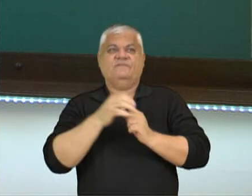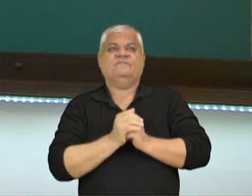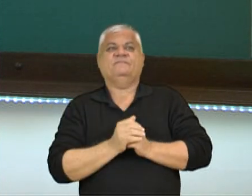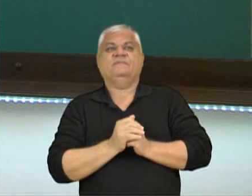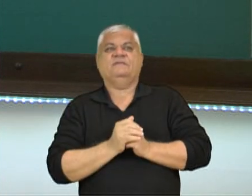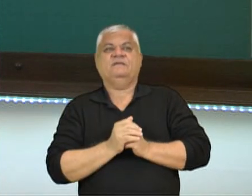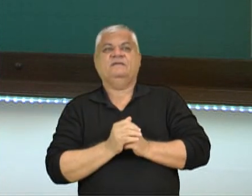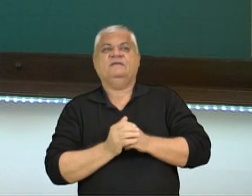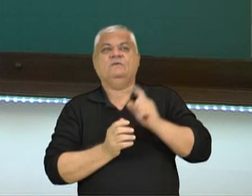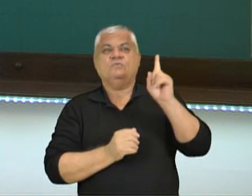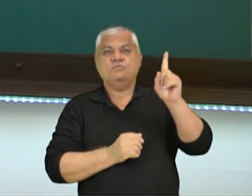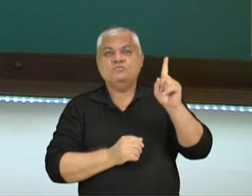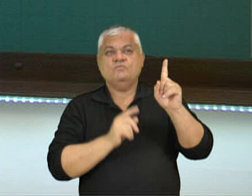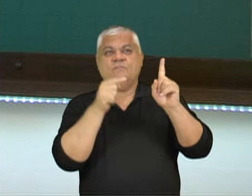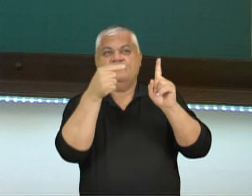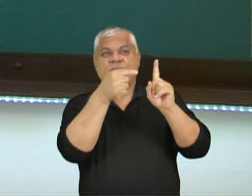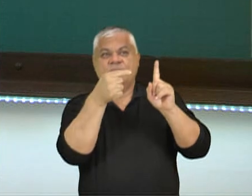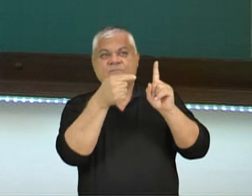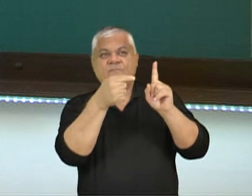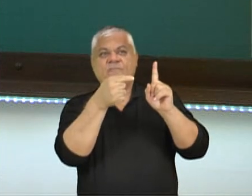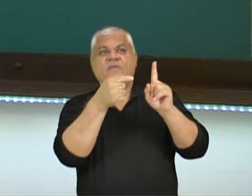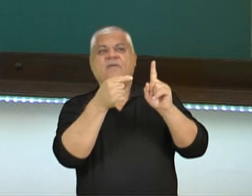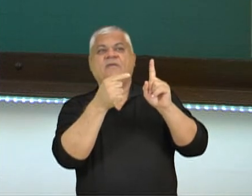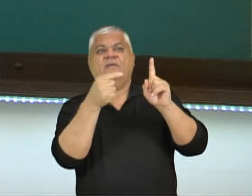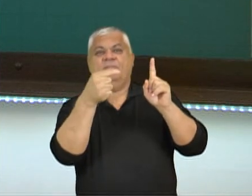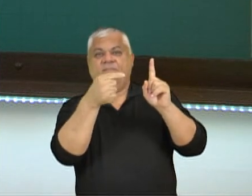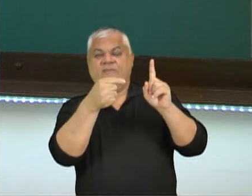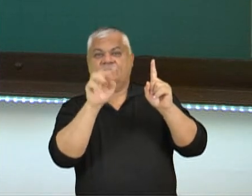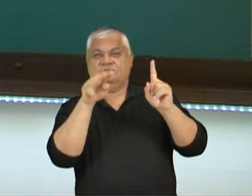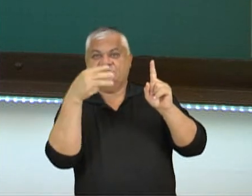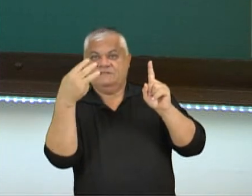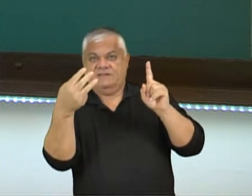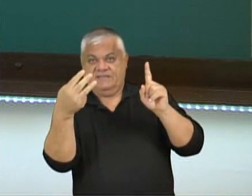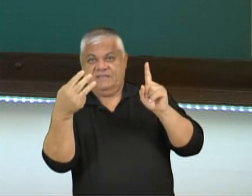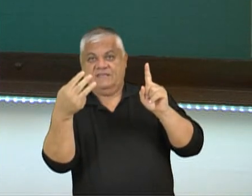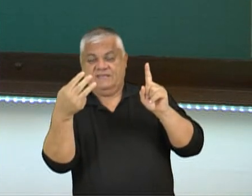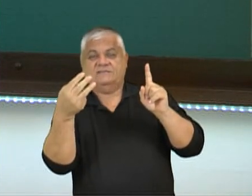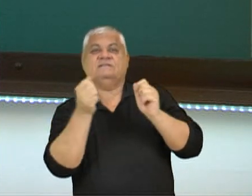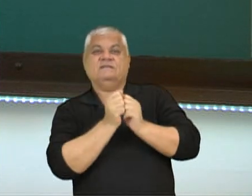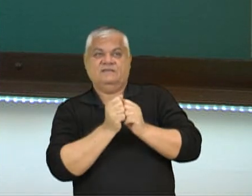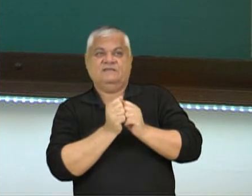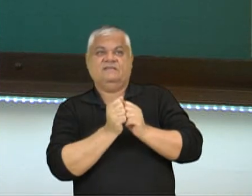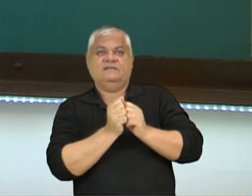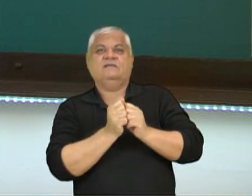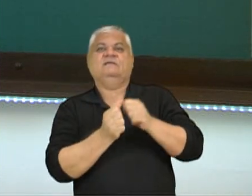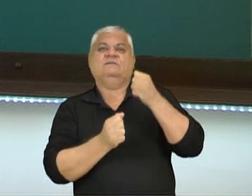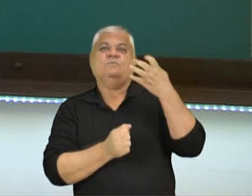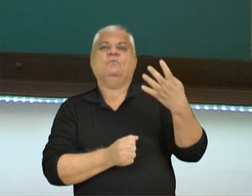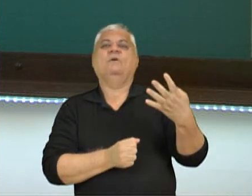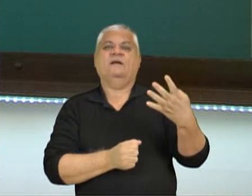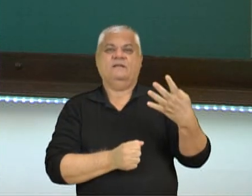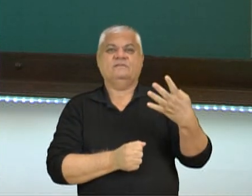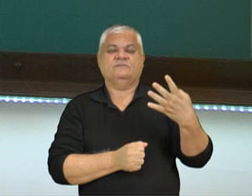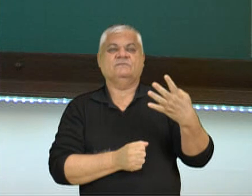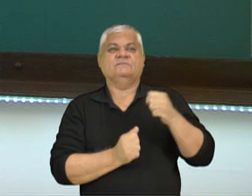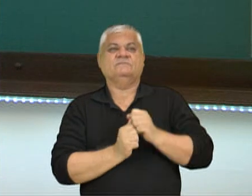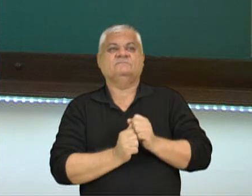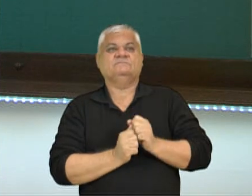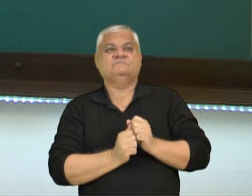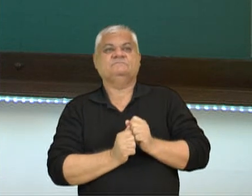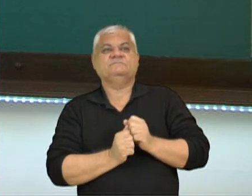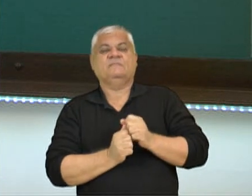9. 1 positivo, aí menos com menos mais, 1 mais 3,